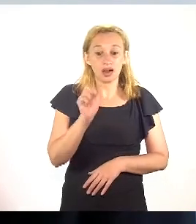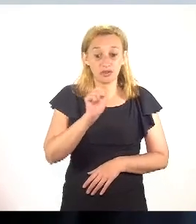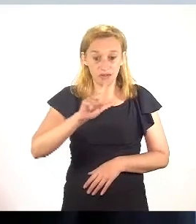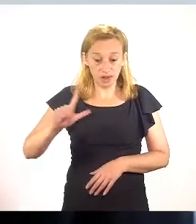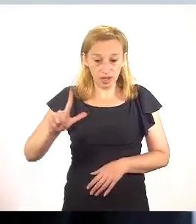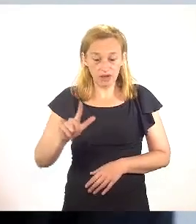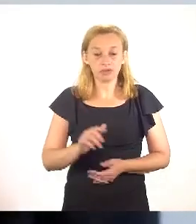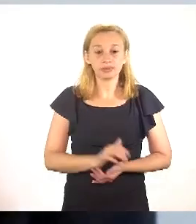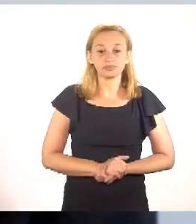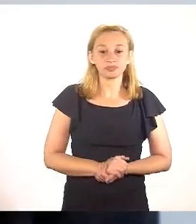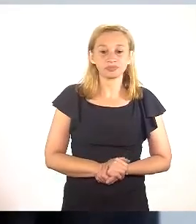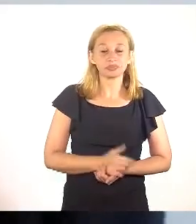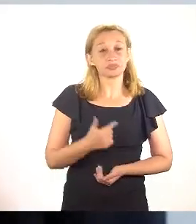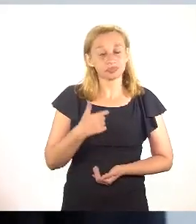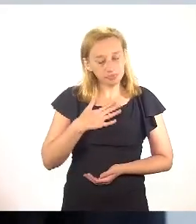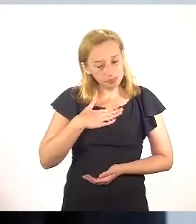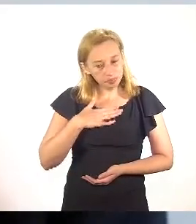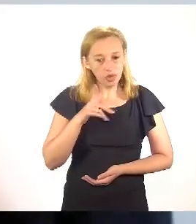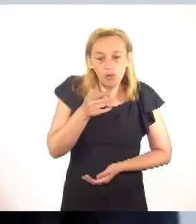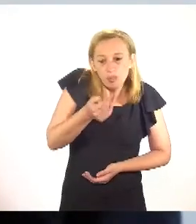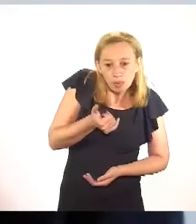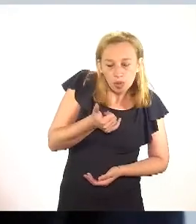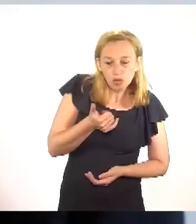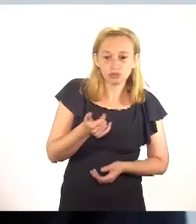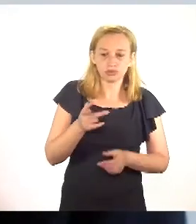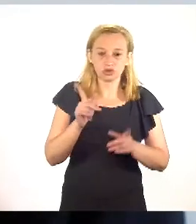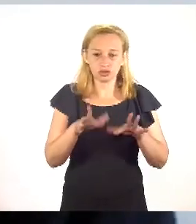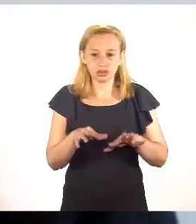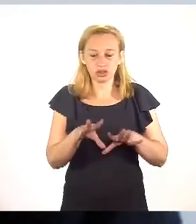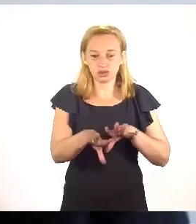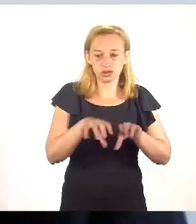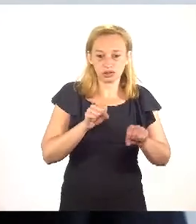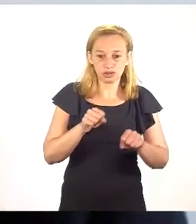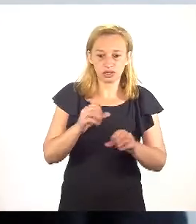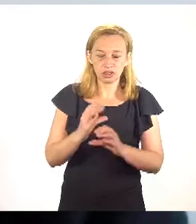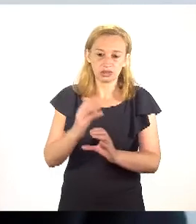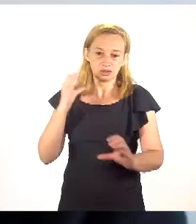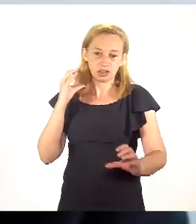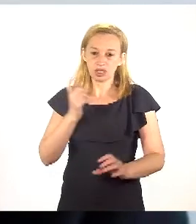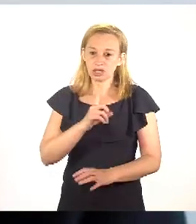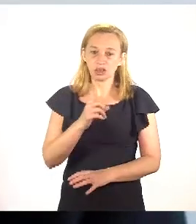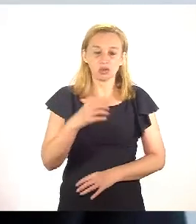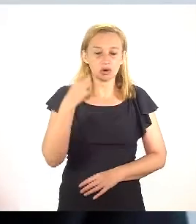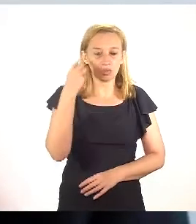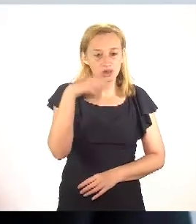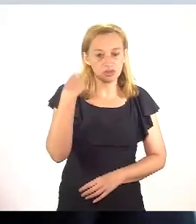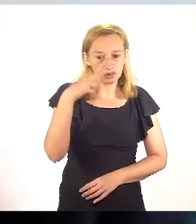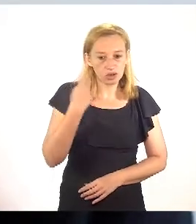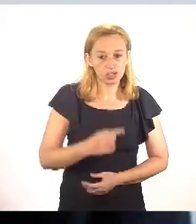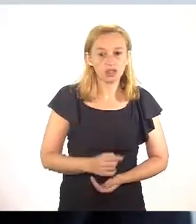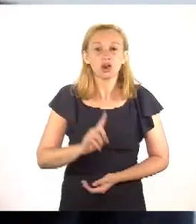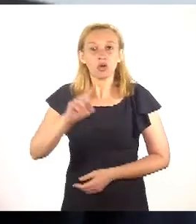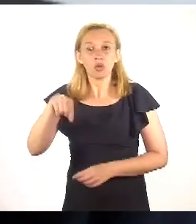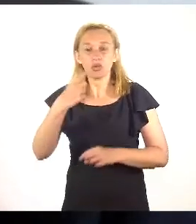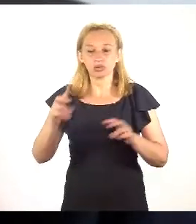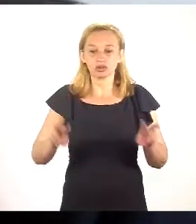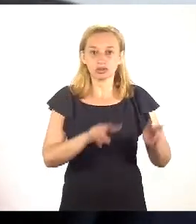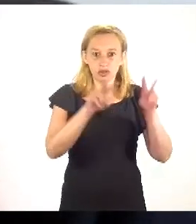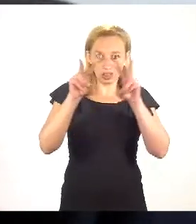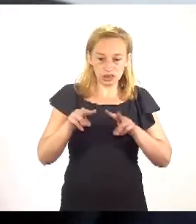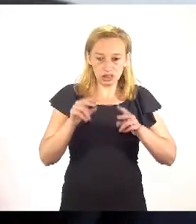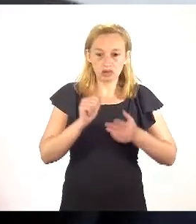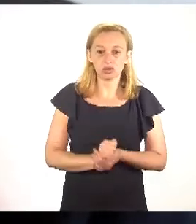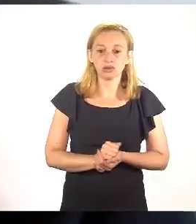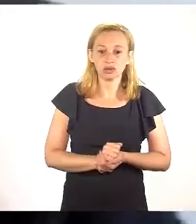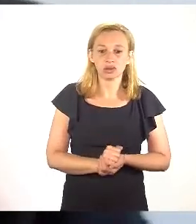vaga. A minha resposta é um pouco diferente, talvez pela formação como engenheiro e não como advogado. A gente acaba tendo umas outras visões e até uma outra